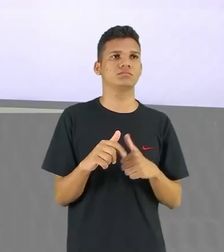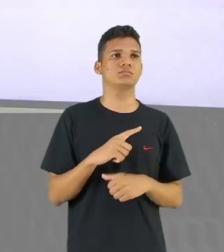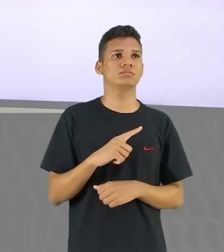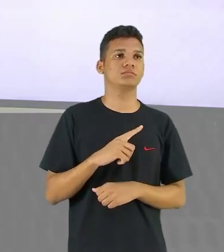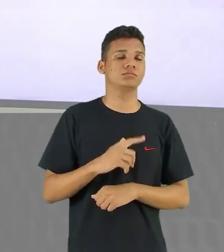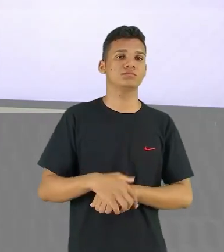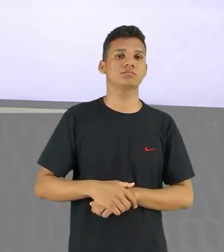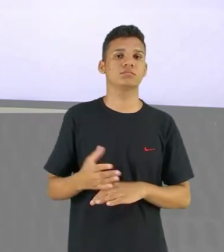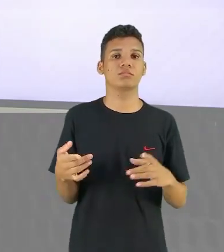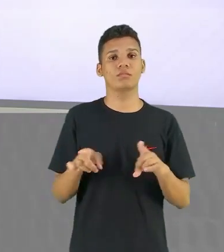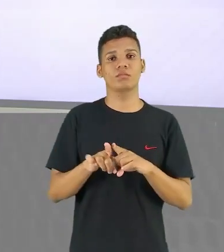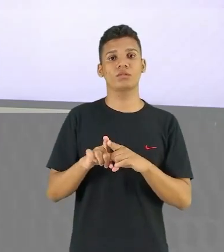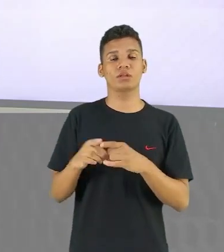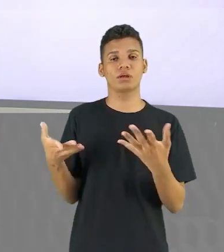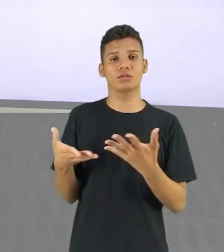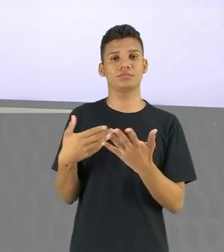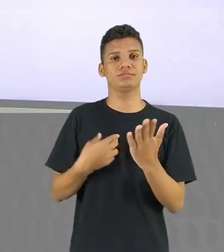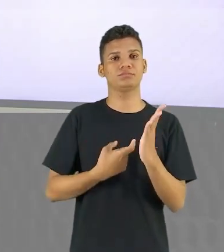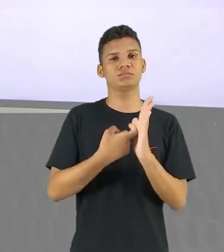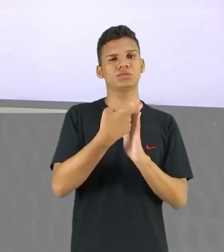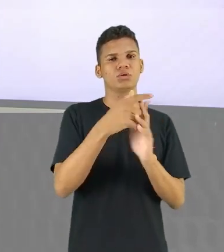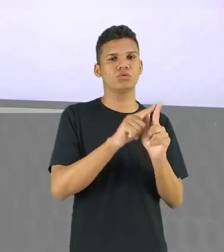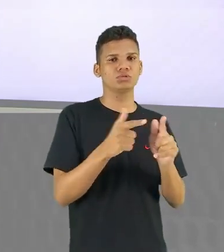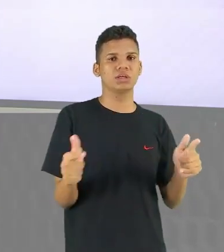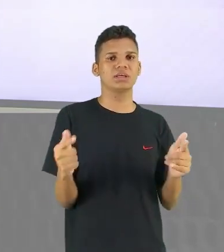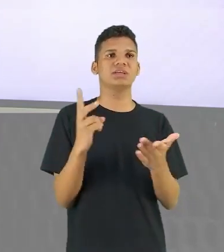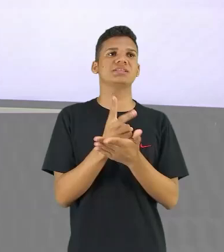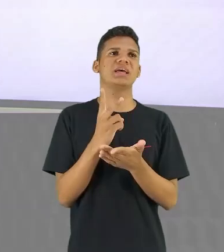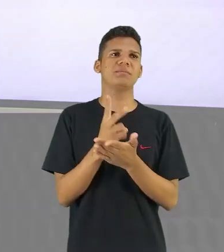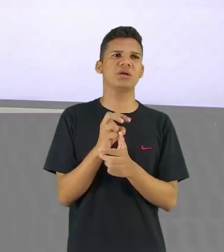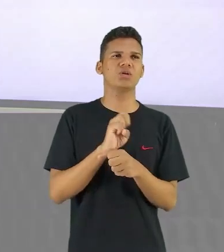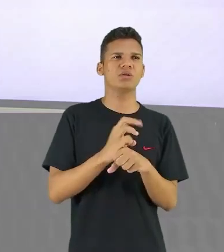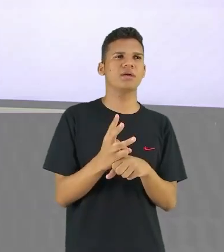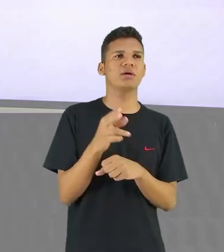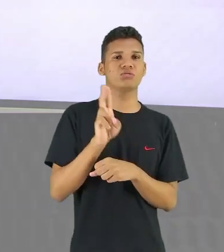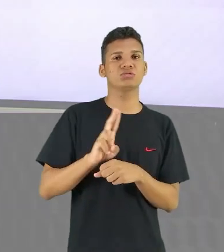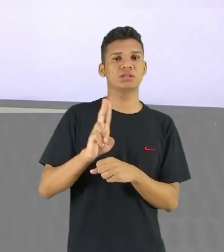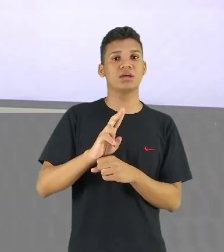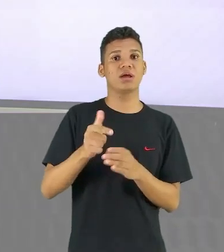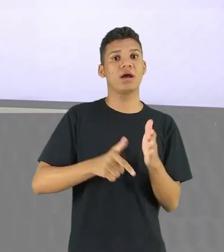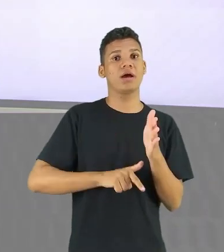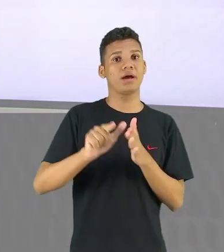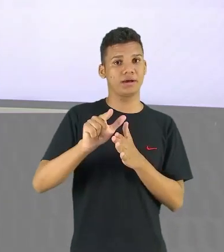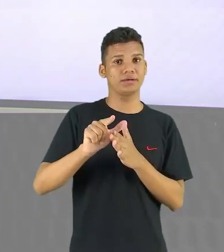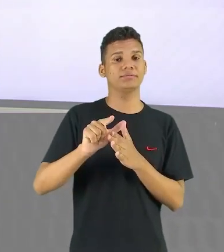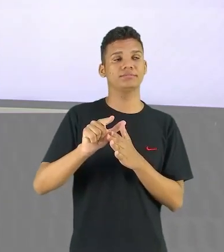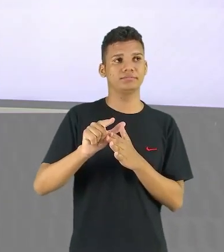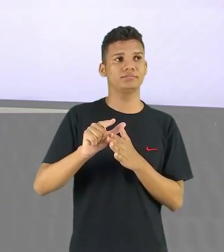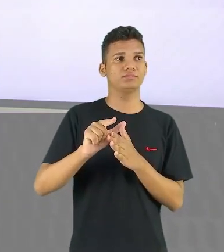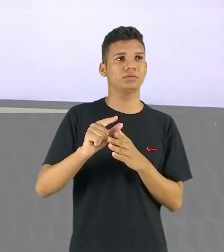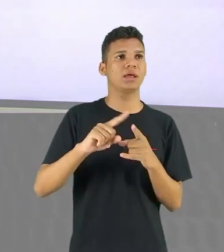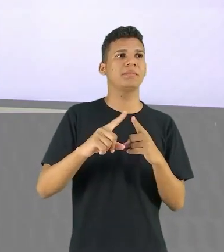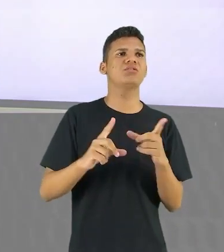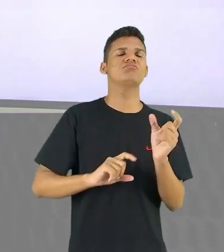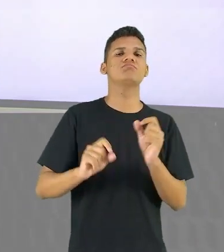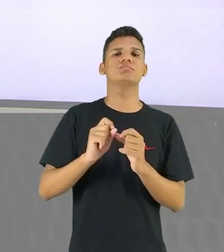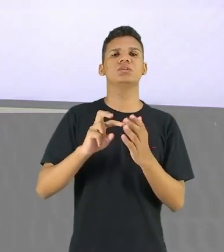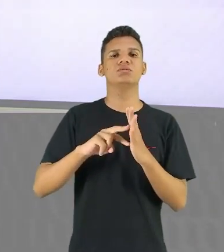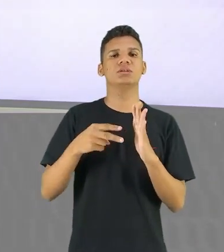diversos. Eu trouxe para vocês um gênero que a UEMA utilizava bastante antes da pandemia, que é a